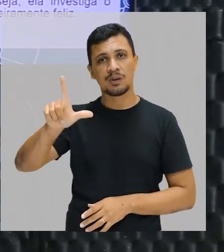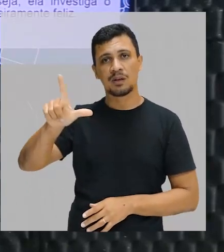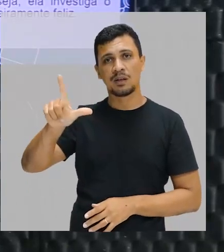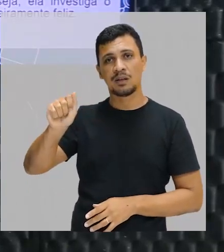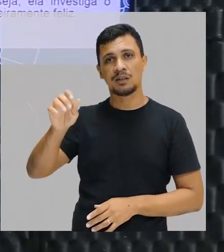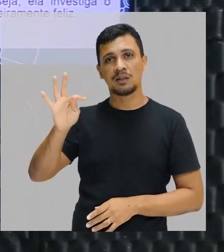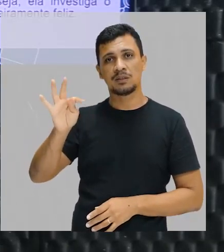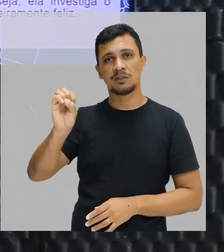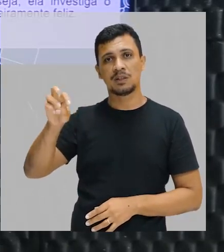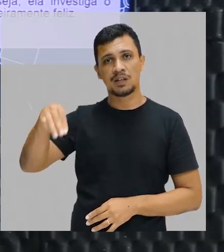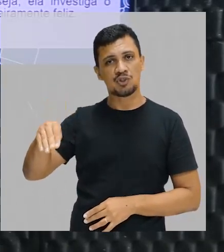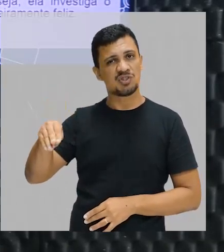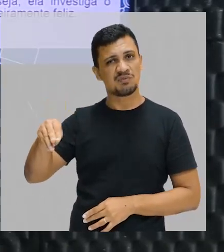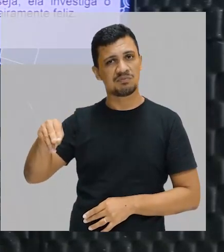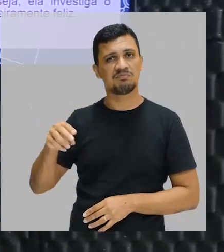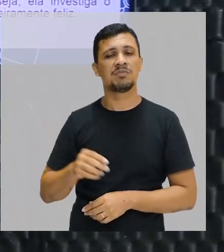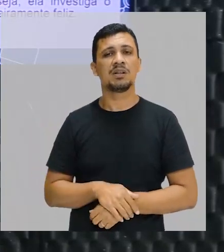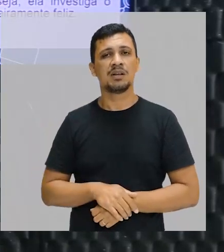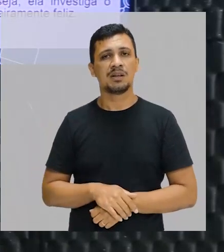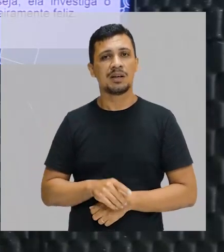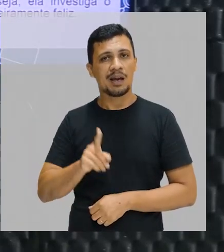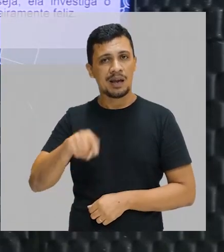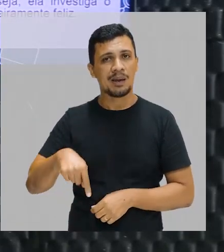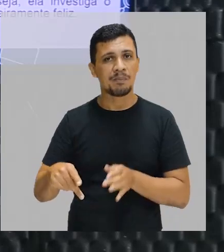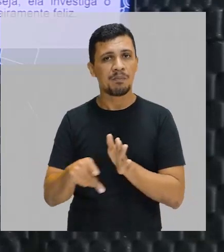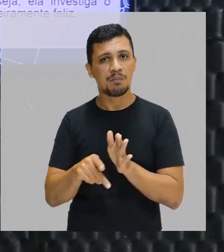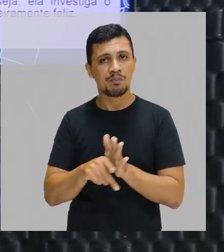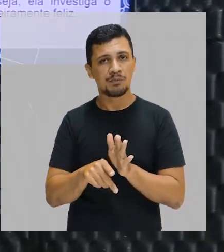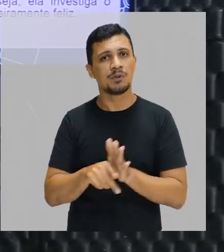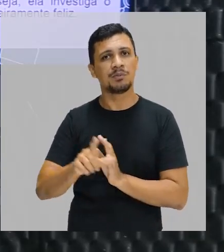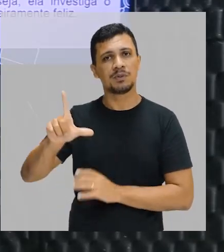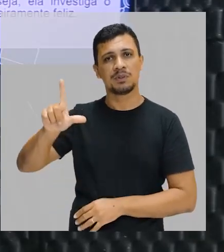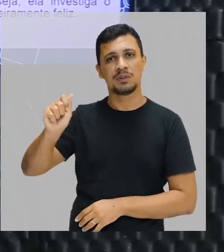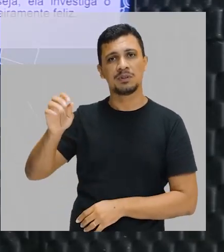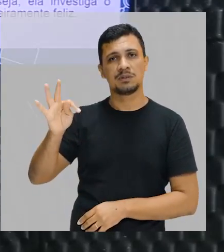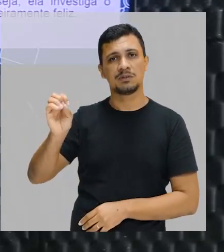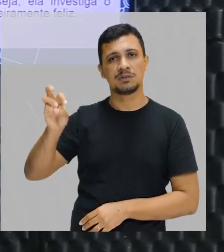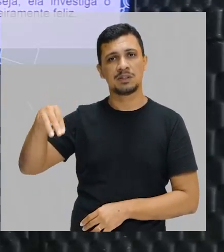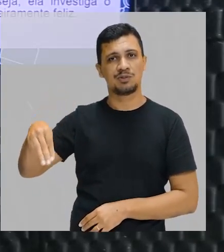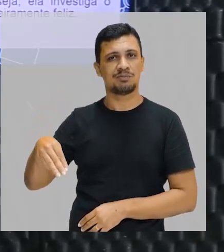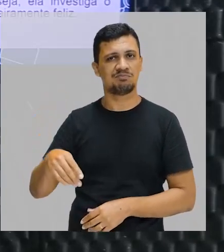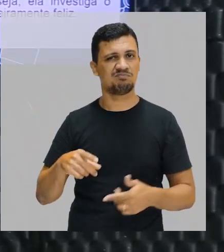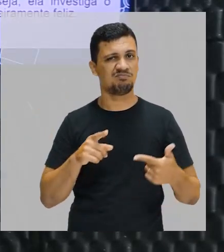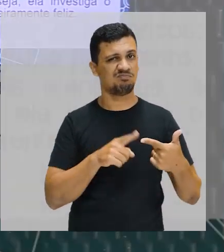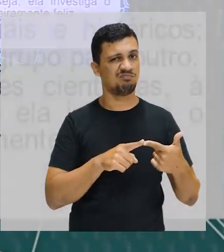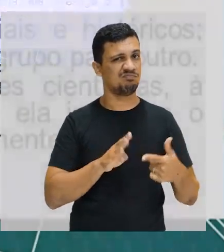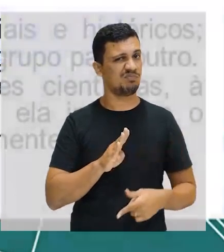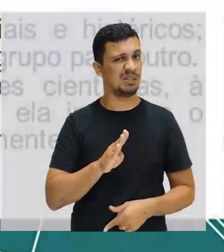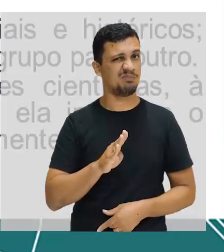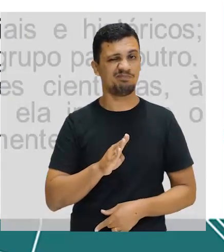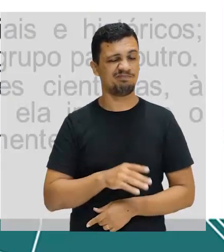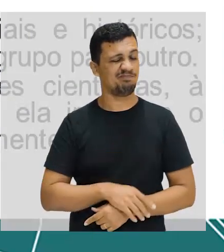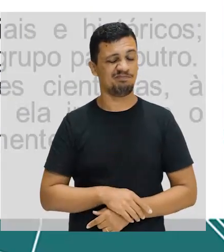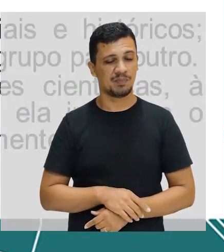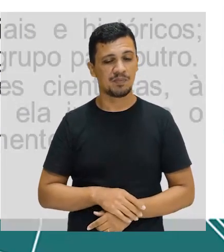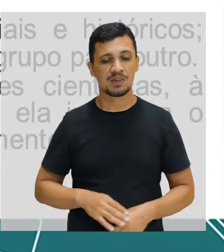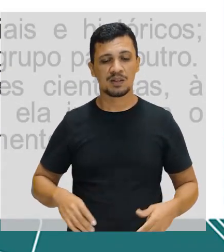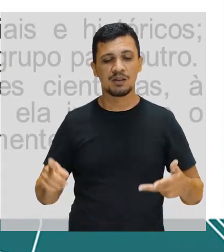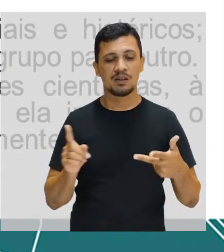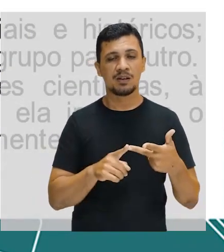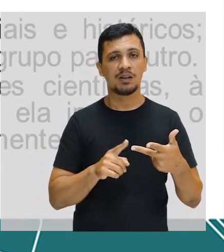pode até ser traduzido assim, mas não vem do grego, vem do latim, entende? Ficou difícil. Virtude deriva do